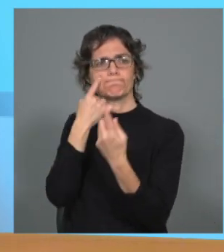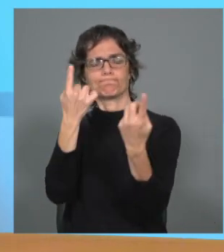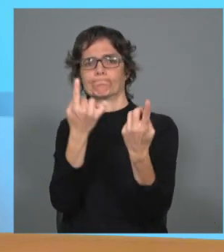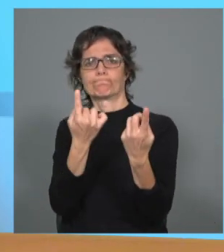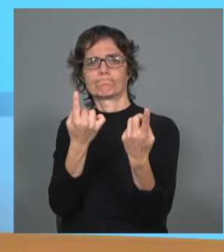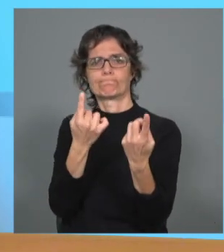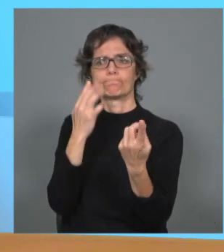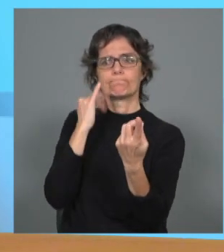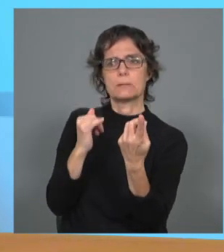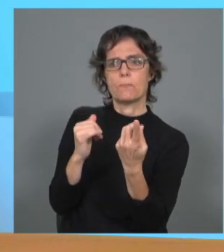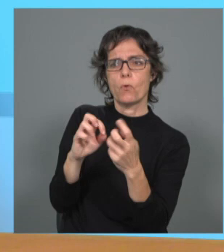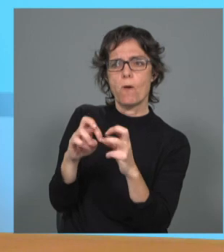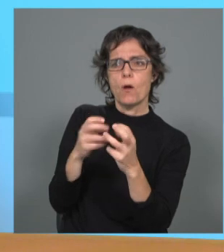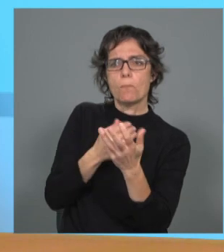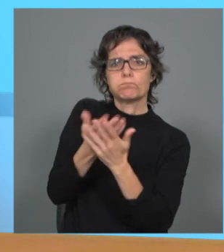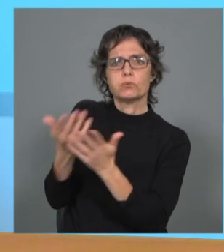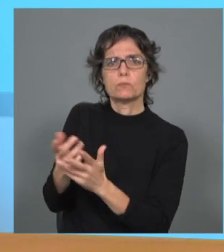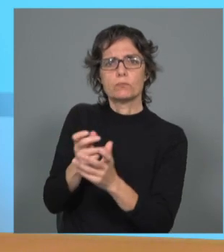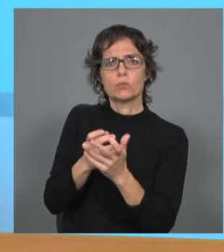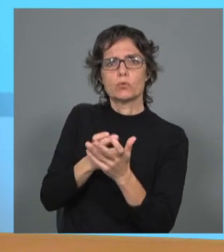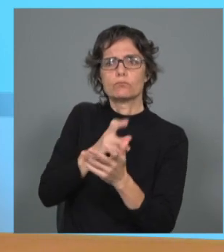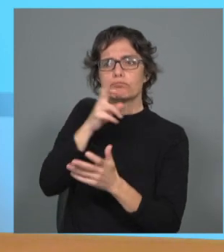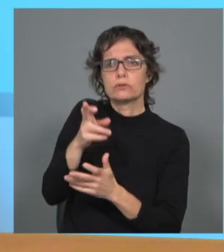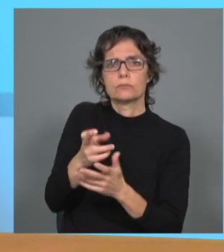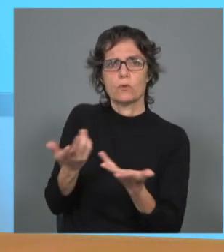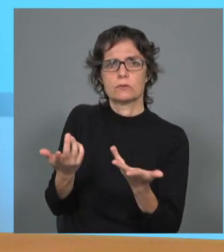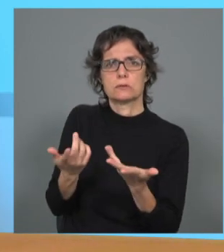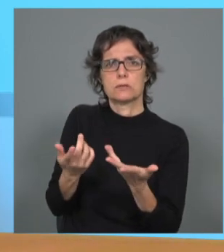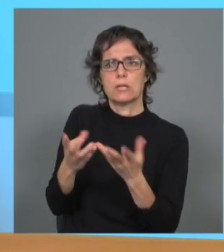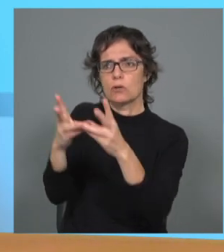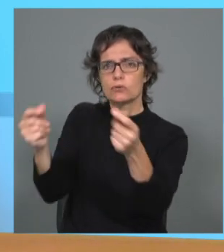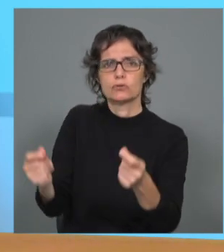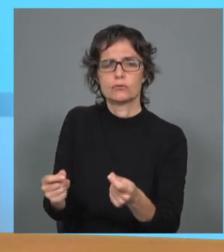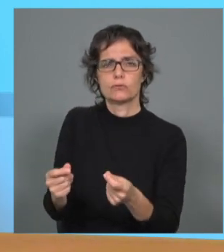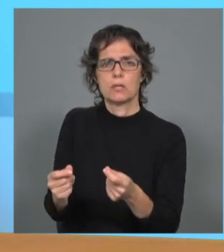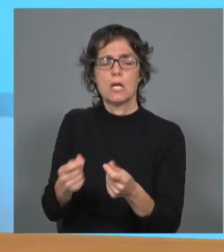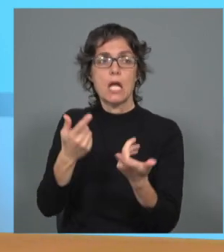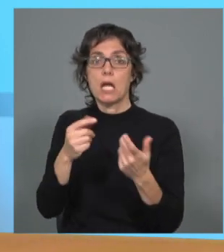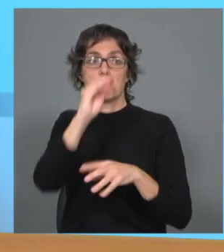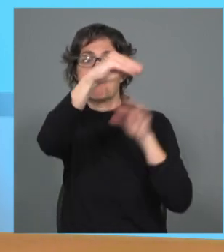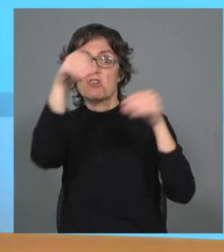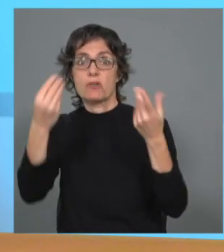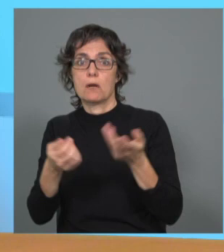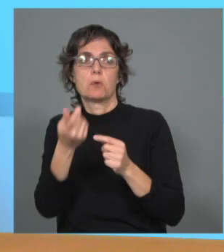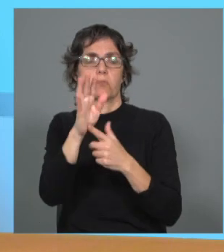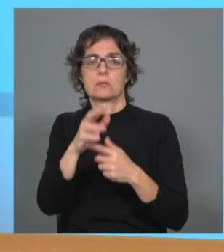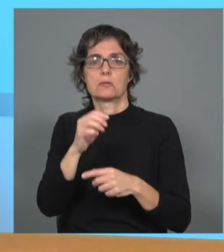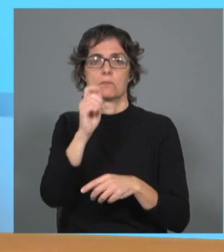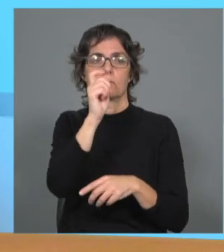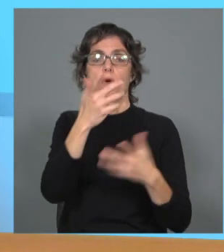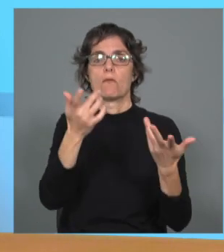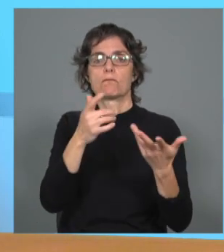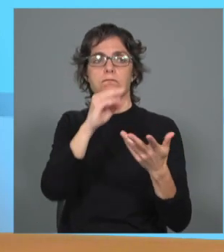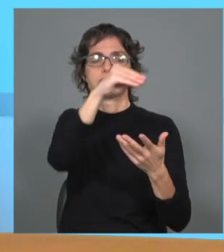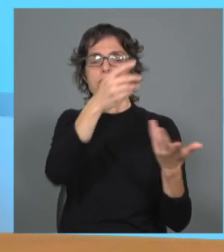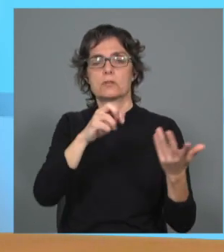tento levar resoluções, identificar os problemas, levar resoluções e sim, bater à porta do meu bispo, pedir-lhe uma reunião e sinto que ao longo